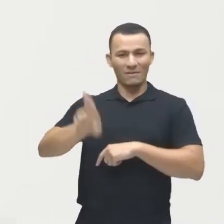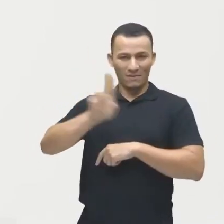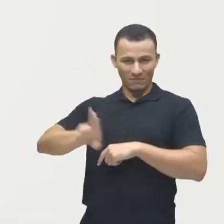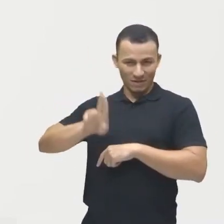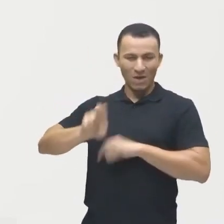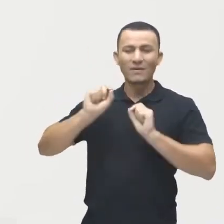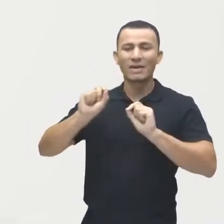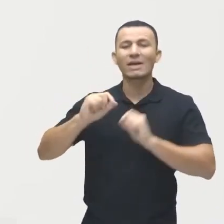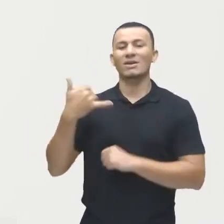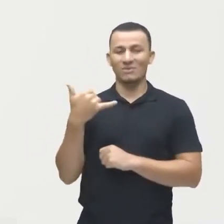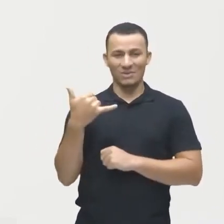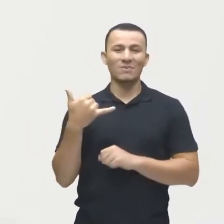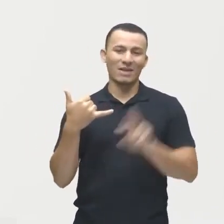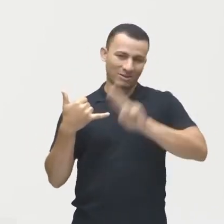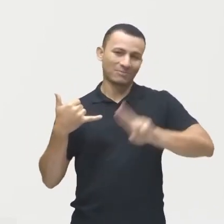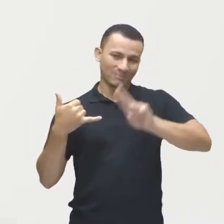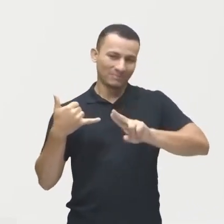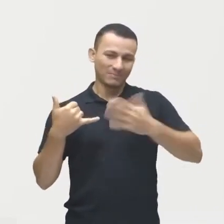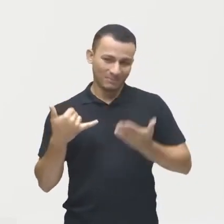telefone celular.